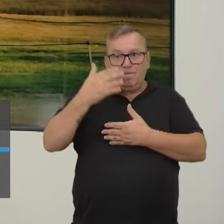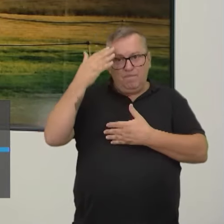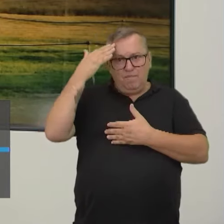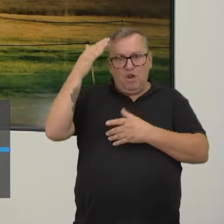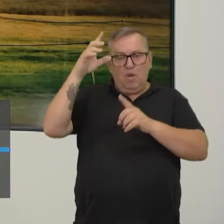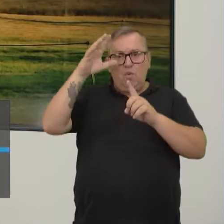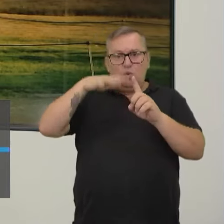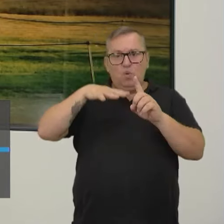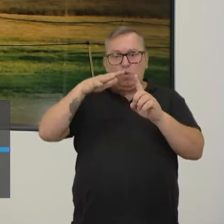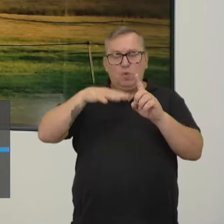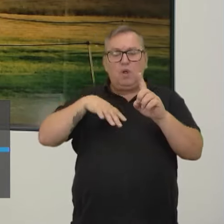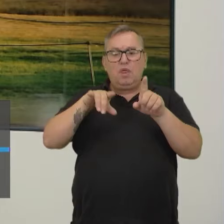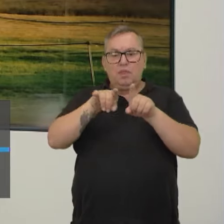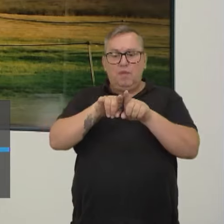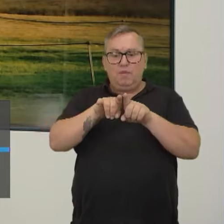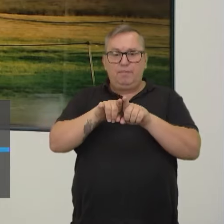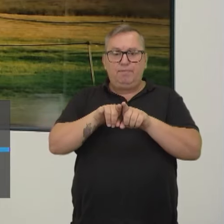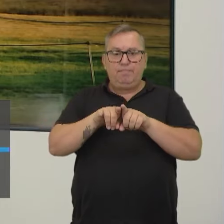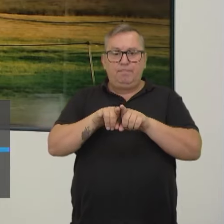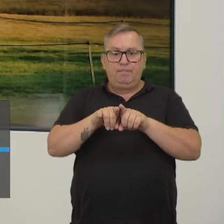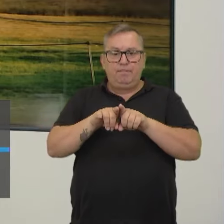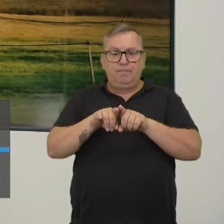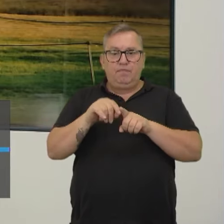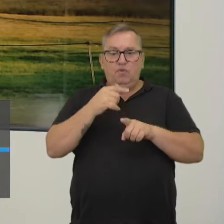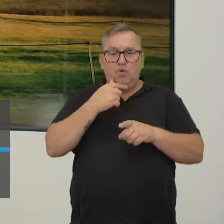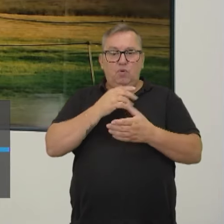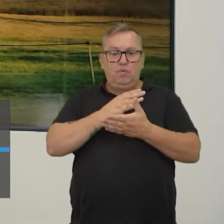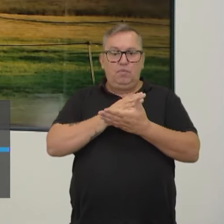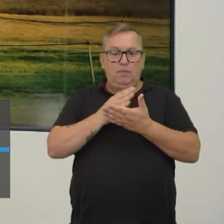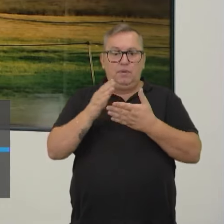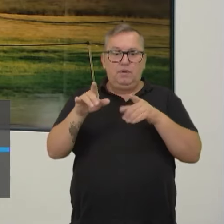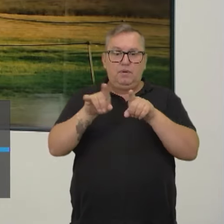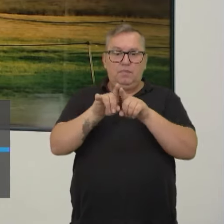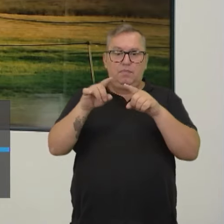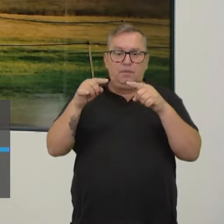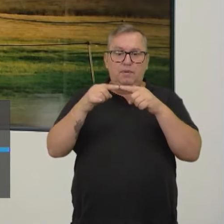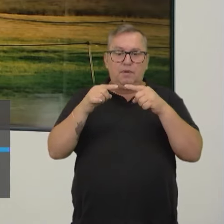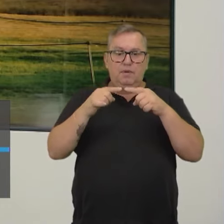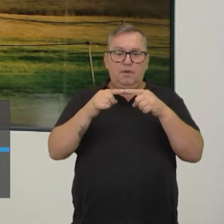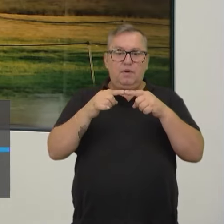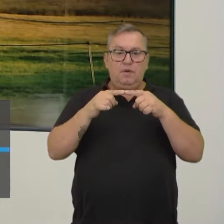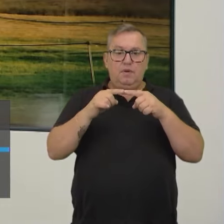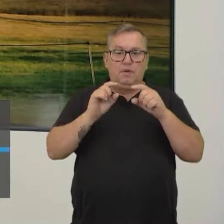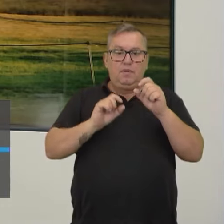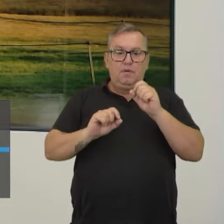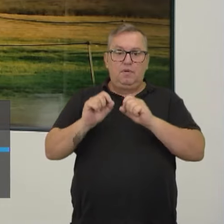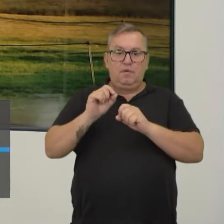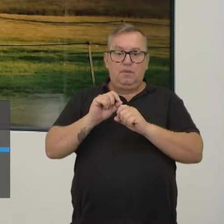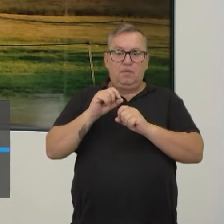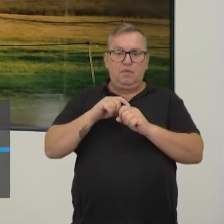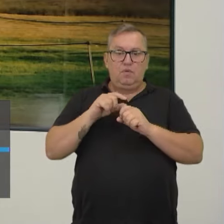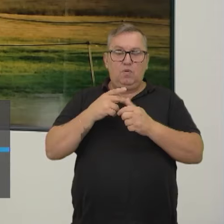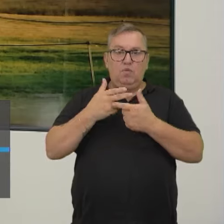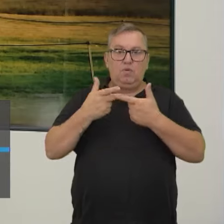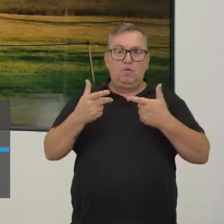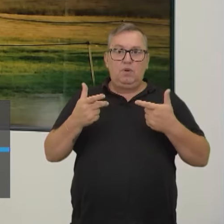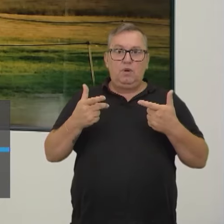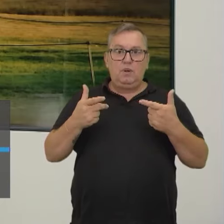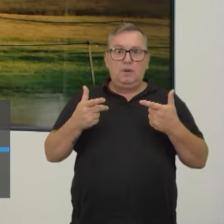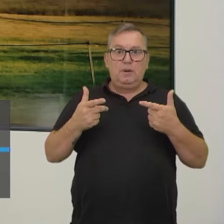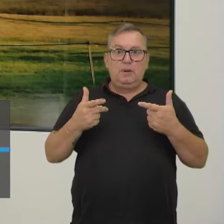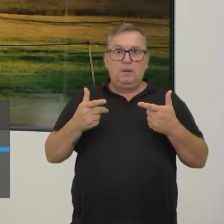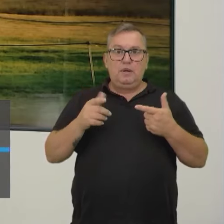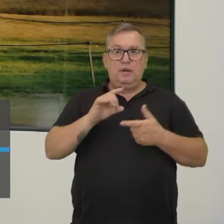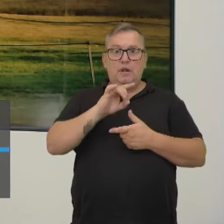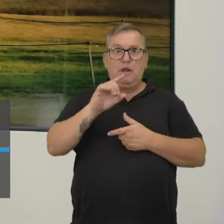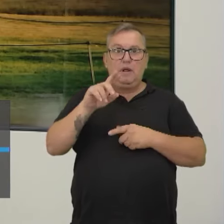algum Deus. E o homem, ele começa a se ligar com a natureza, ele começa a se ligar com rituais, né? E isso